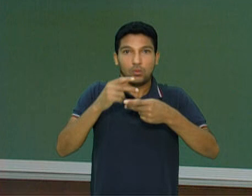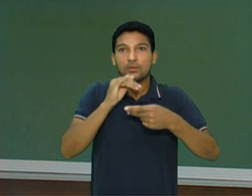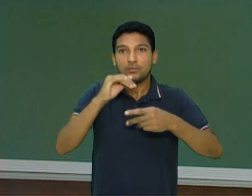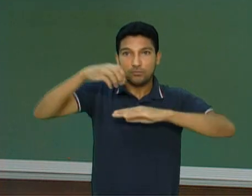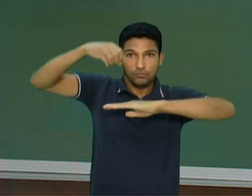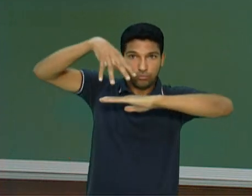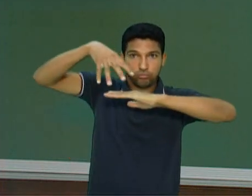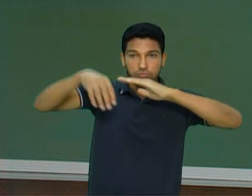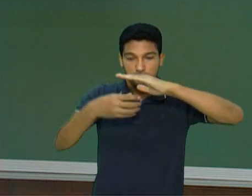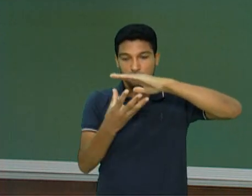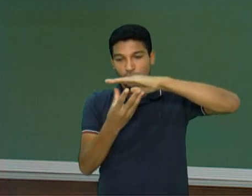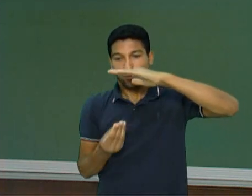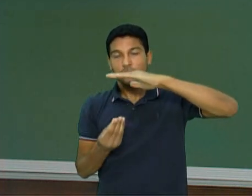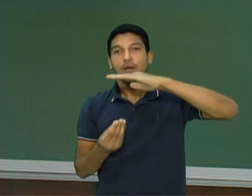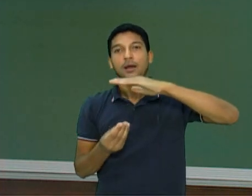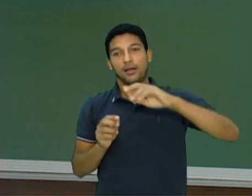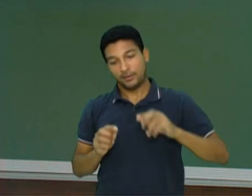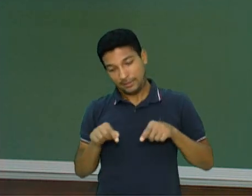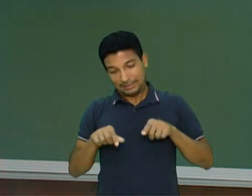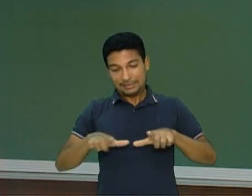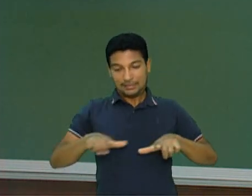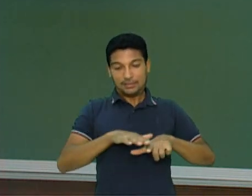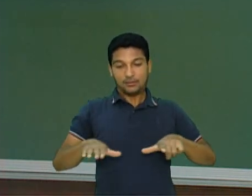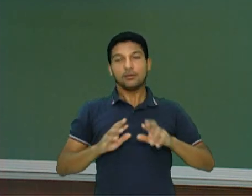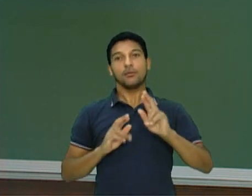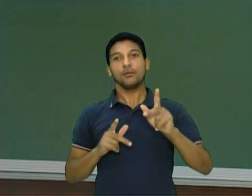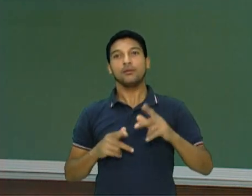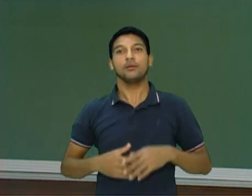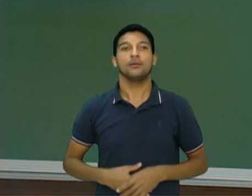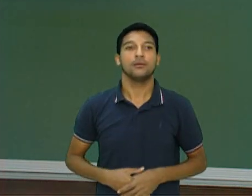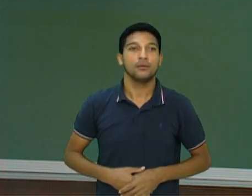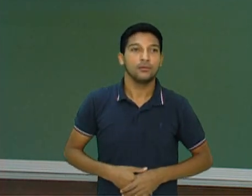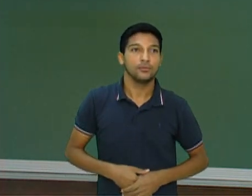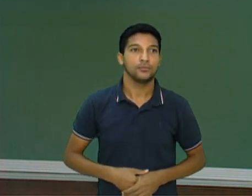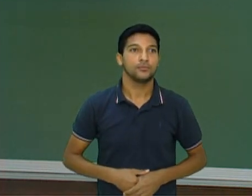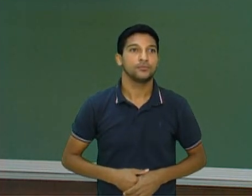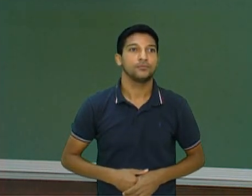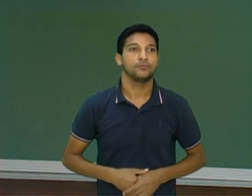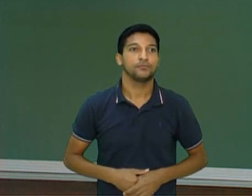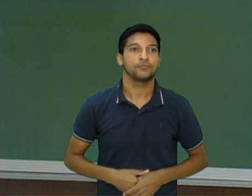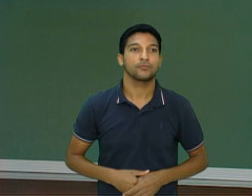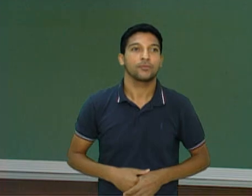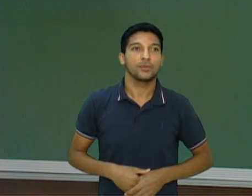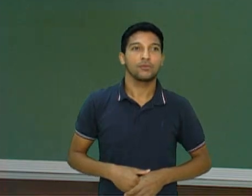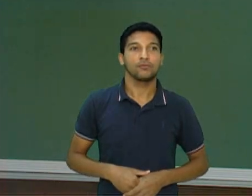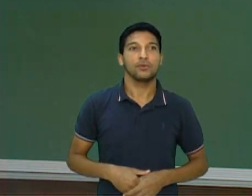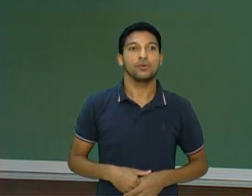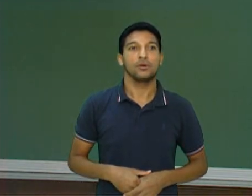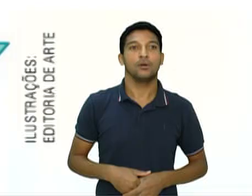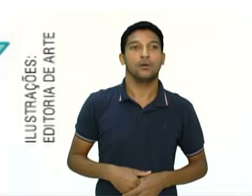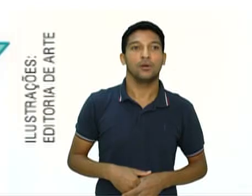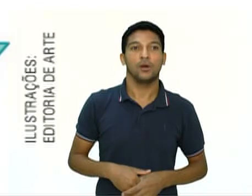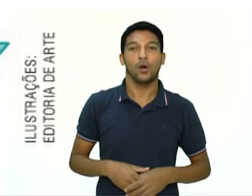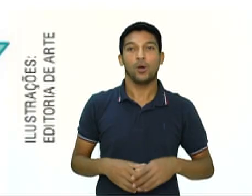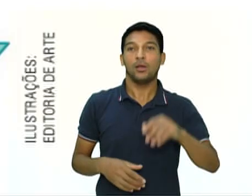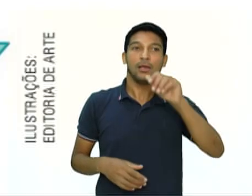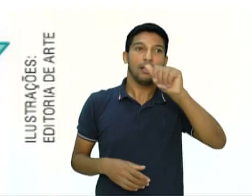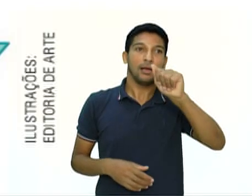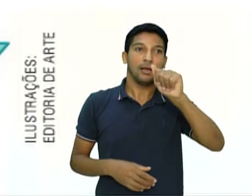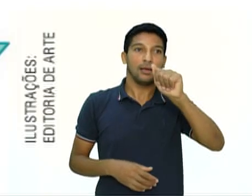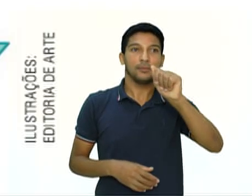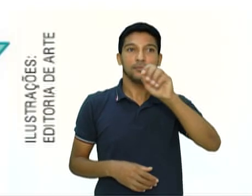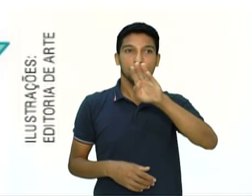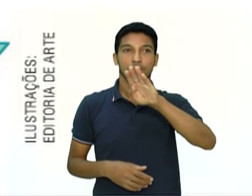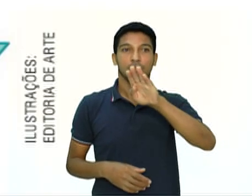dado. Só para a gente constar aqui, né, o que diz aqui? O segmento A'B', que é a sombra do plano,